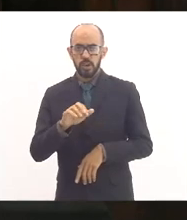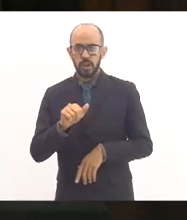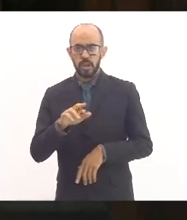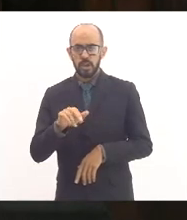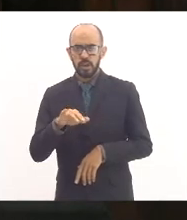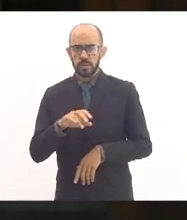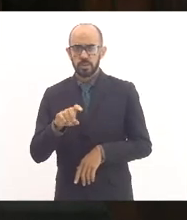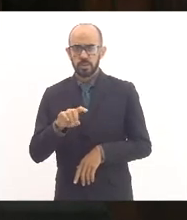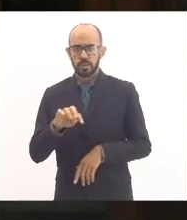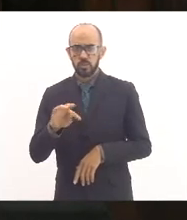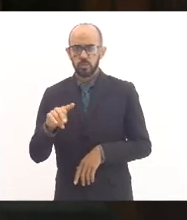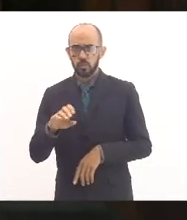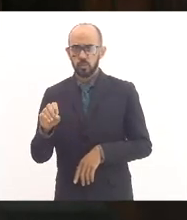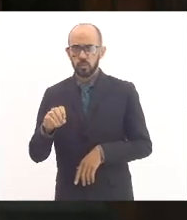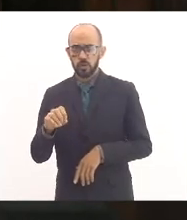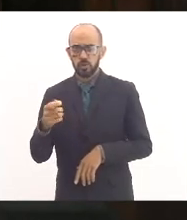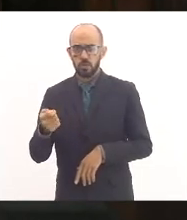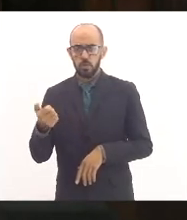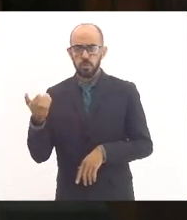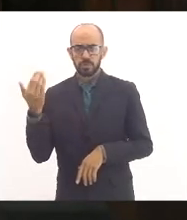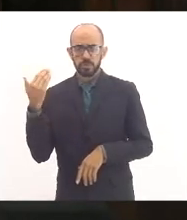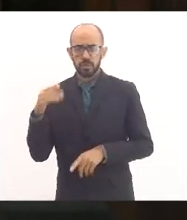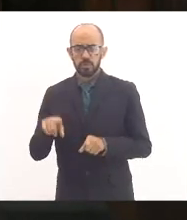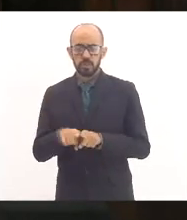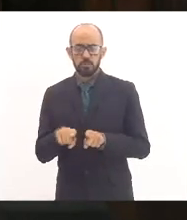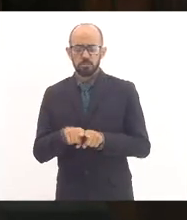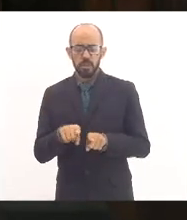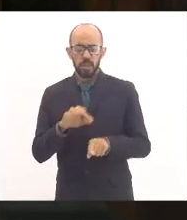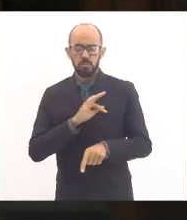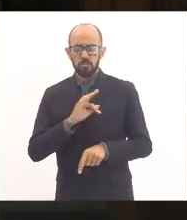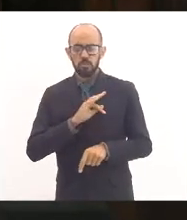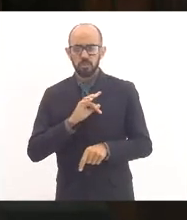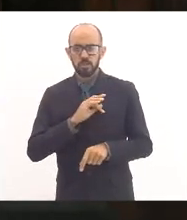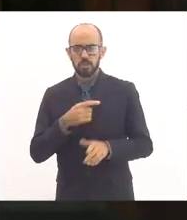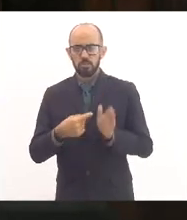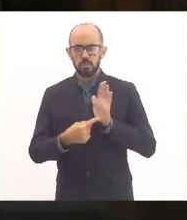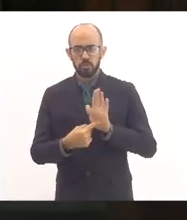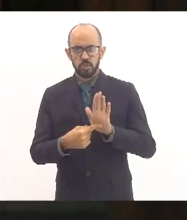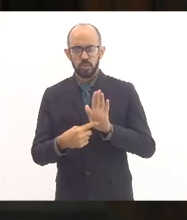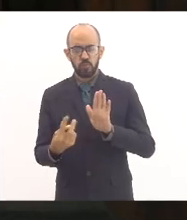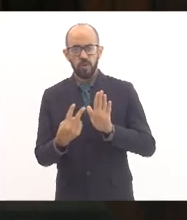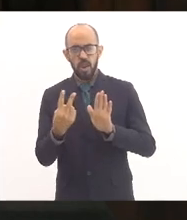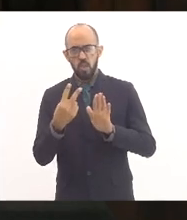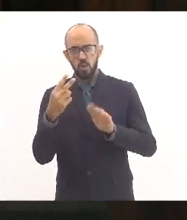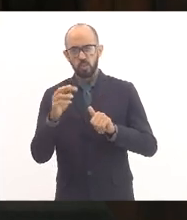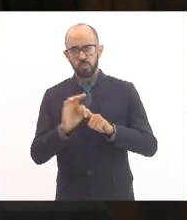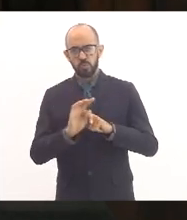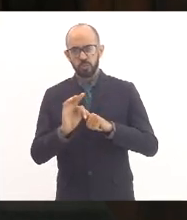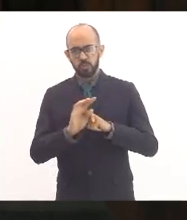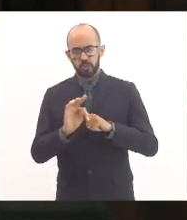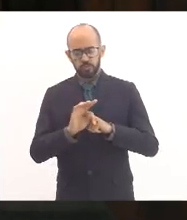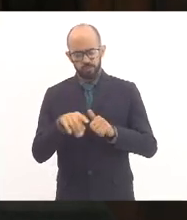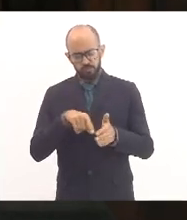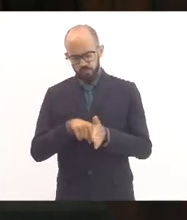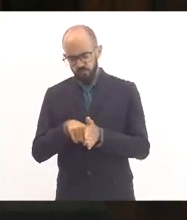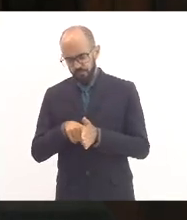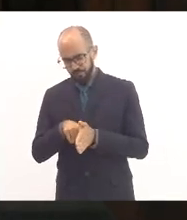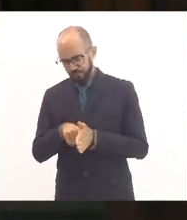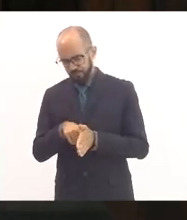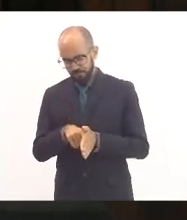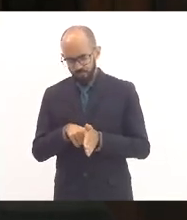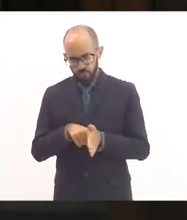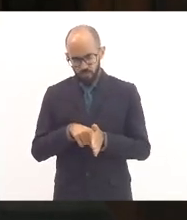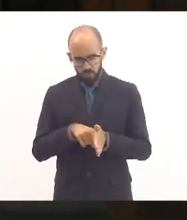perícia é trazendo aí o valor técnico das investigações